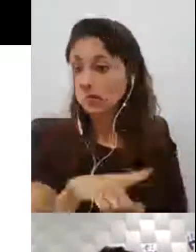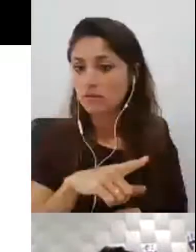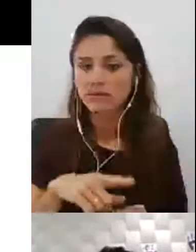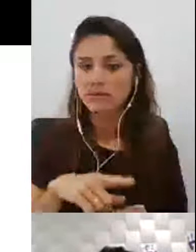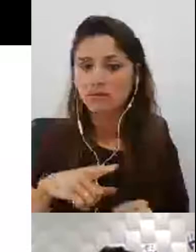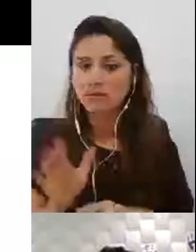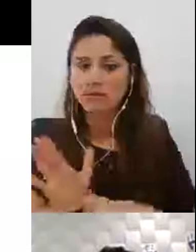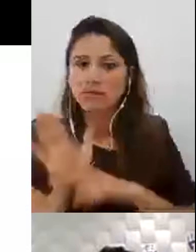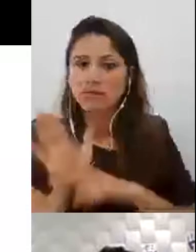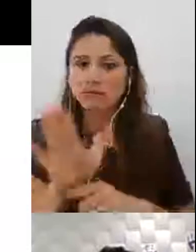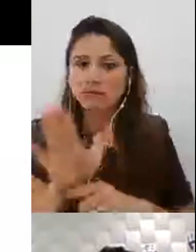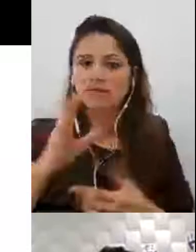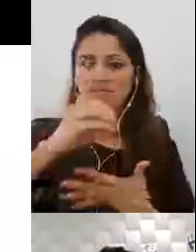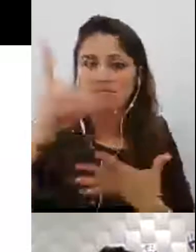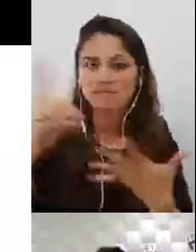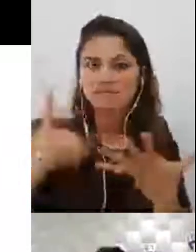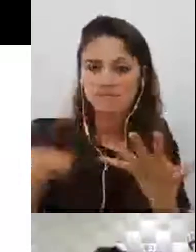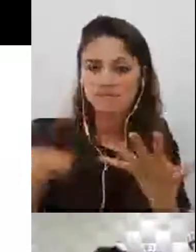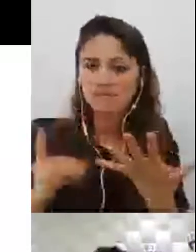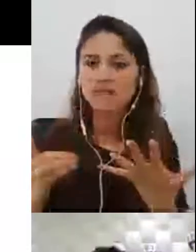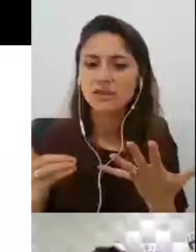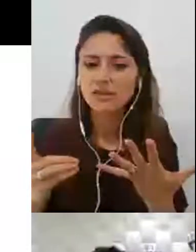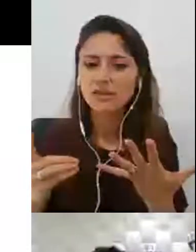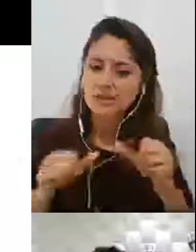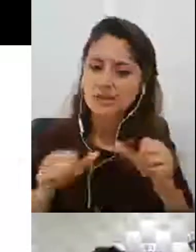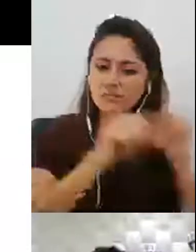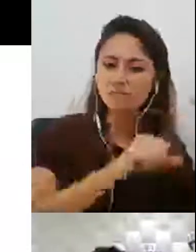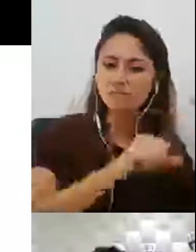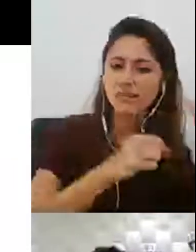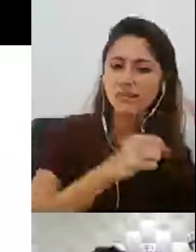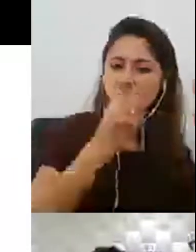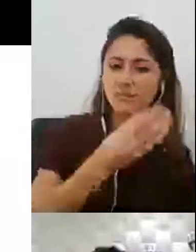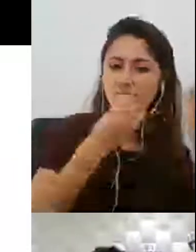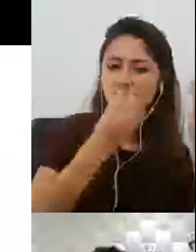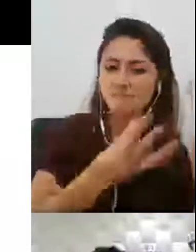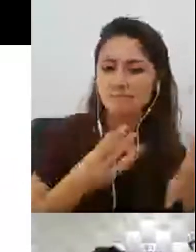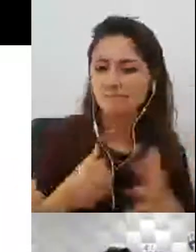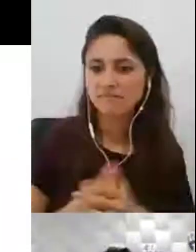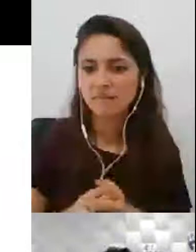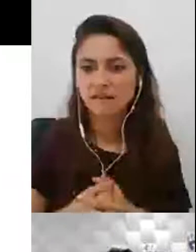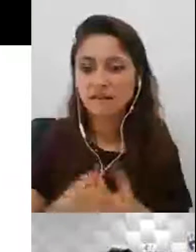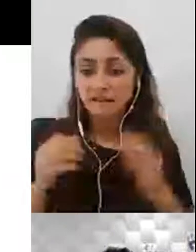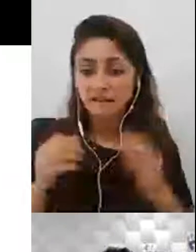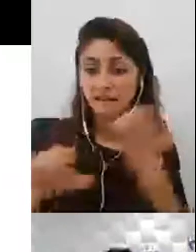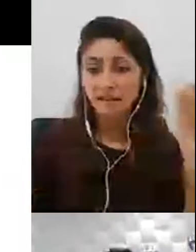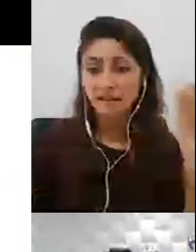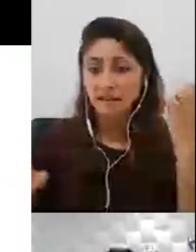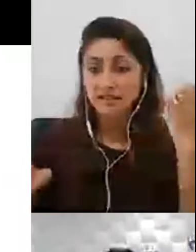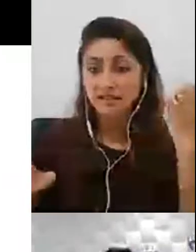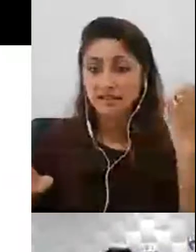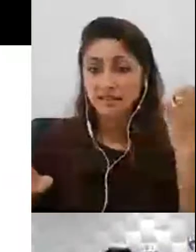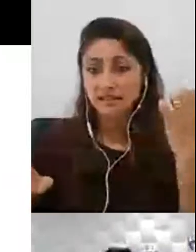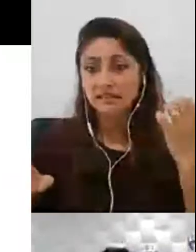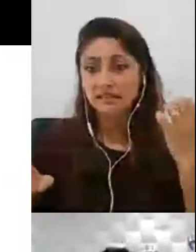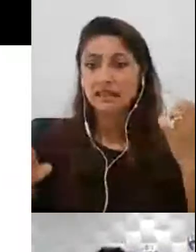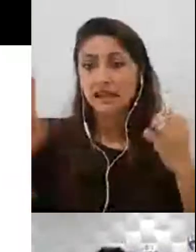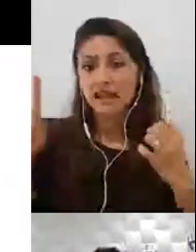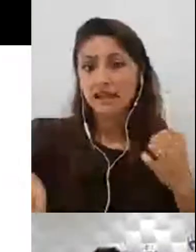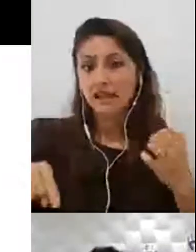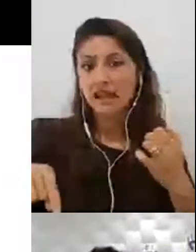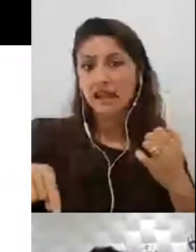dados para que a gente consiga transformar em informações. E esse engenheiro vai fazer essa linha de transformação